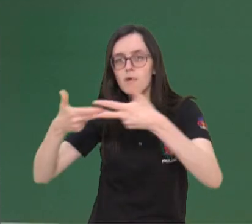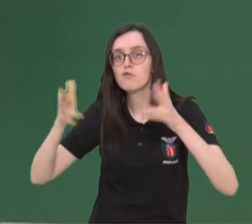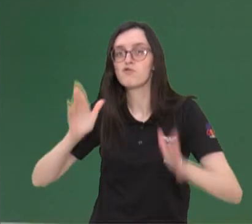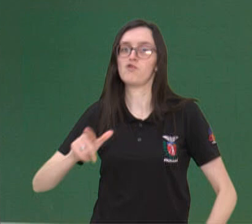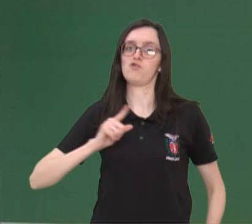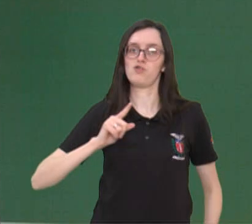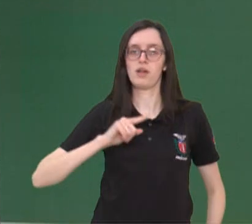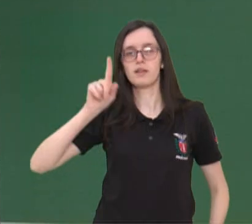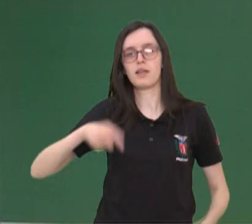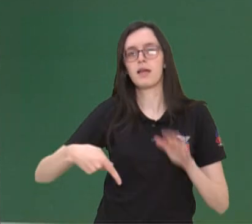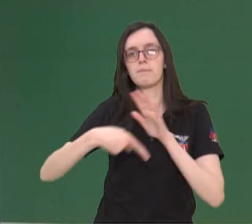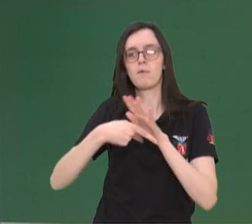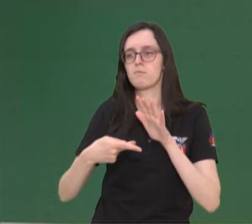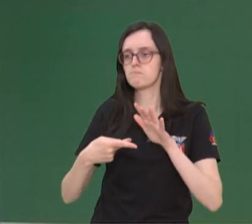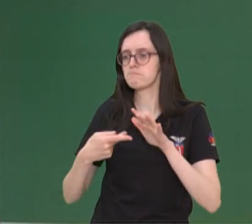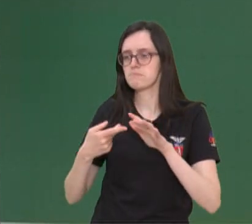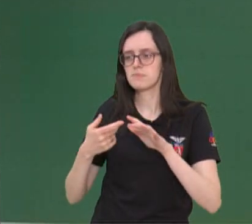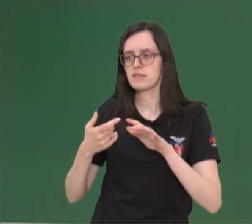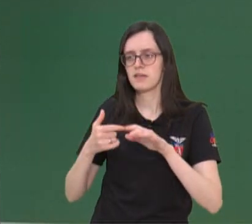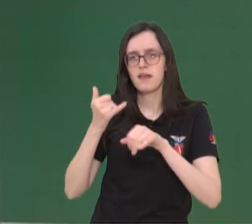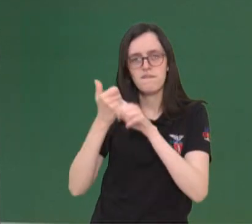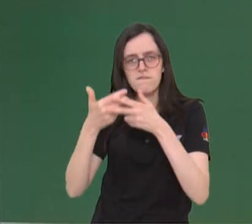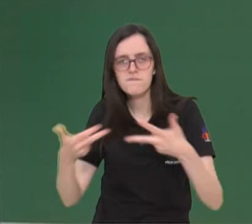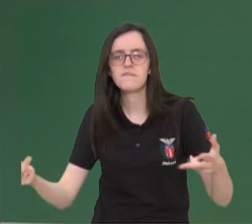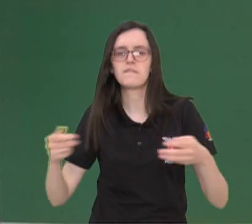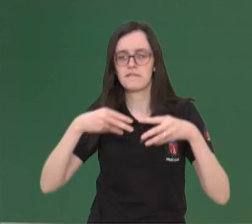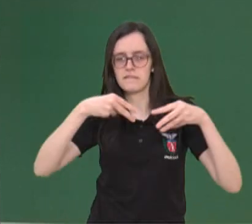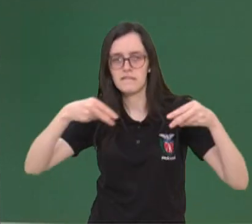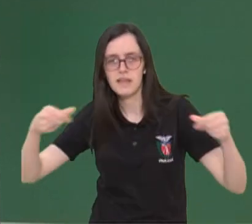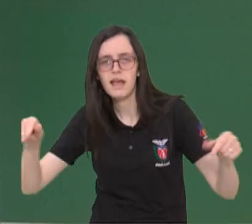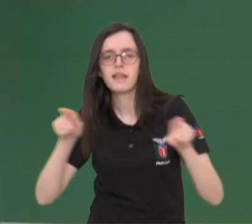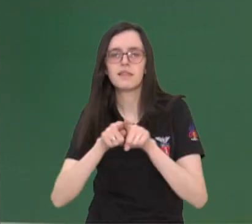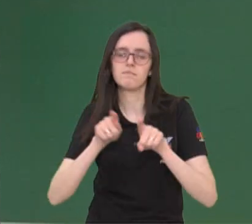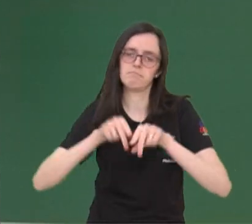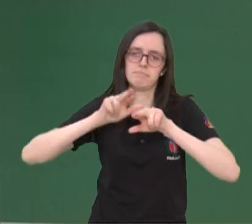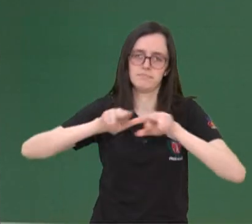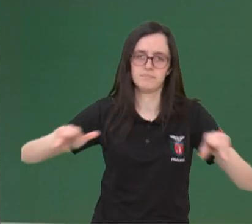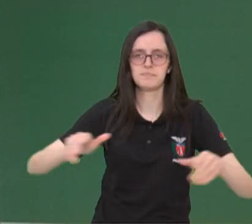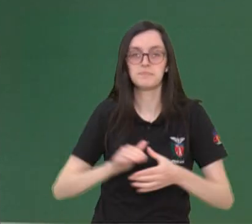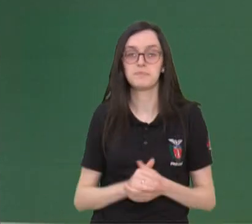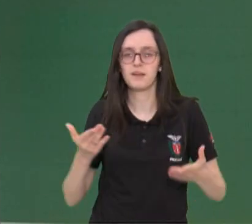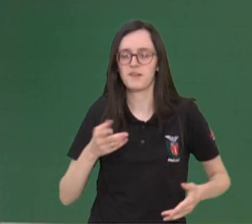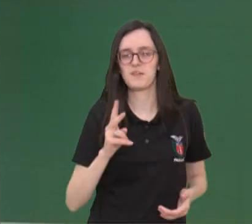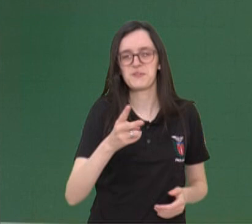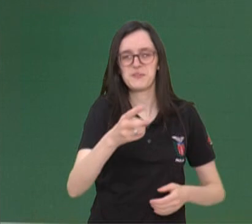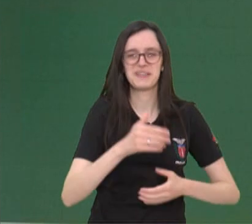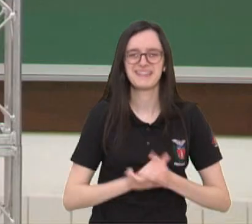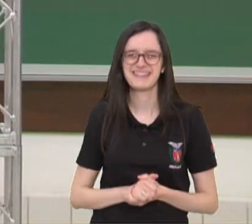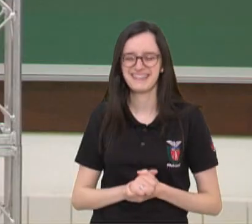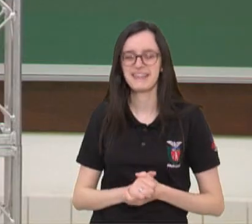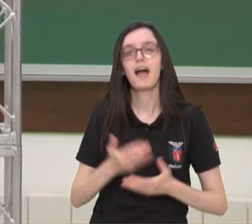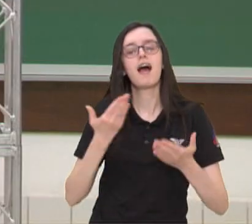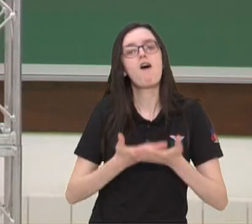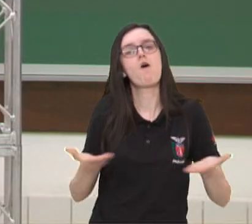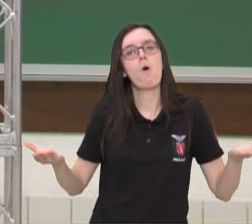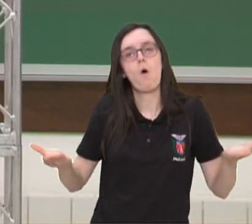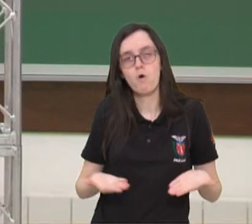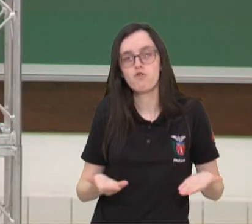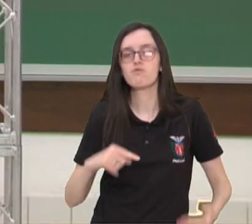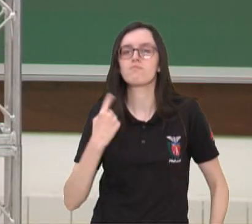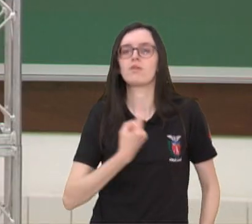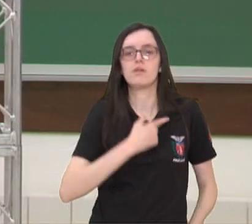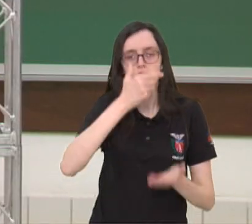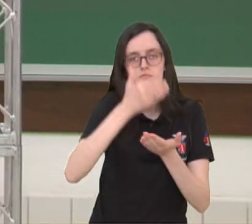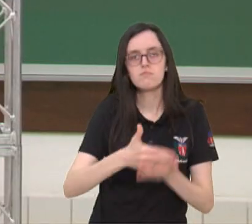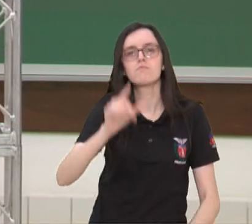existiam, recursos minerais, terras férteis e etc. Vamos para frente então? Na aula de hoje, iniciando